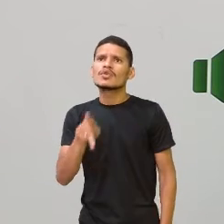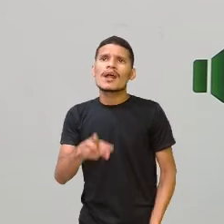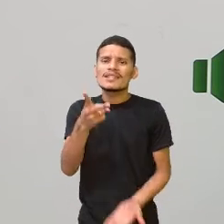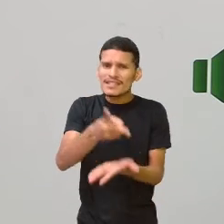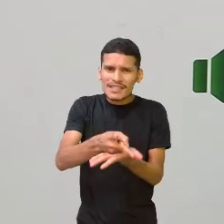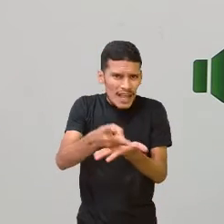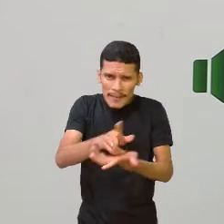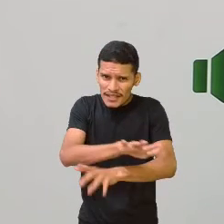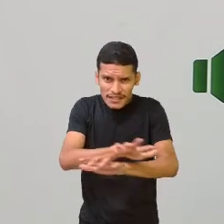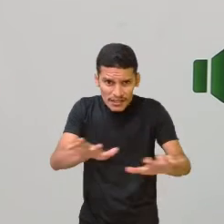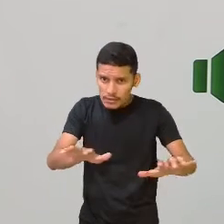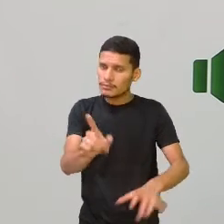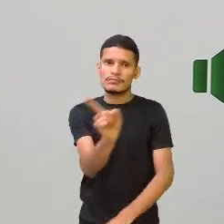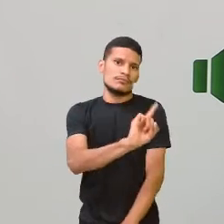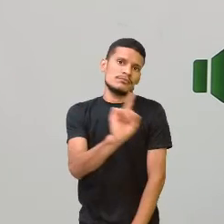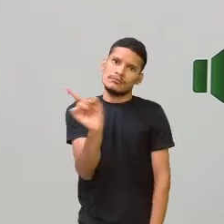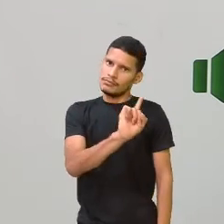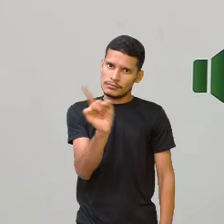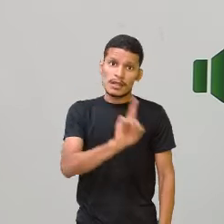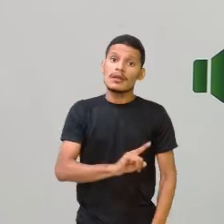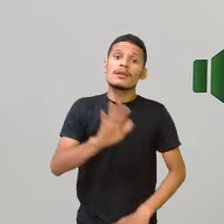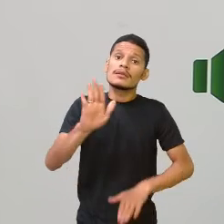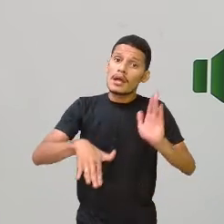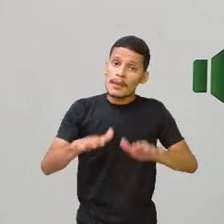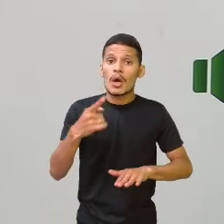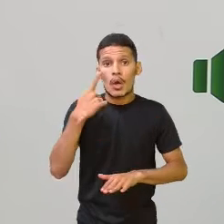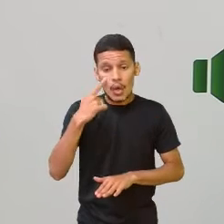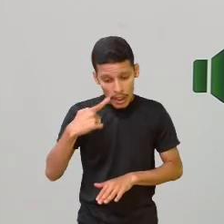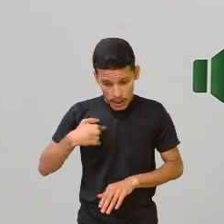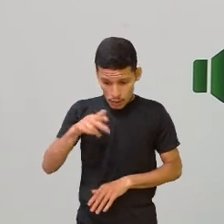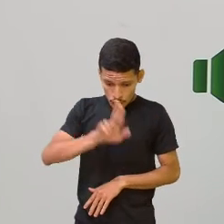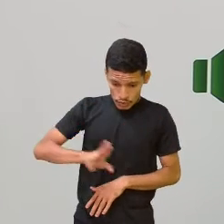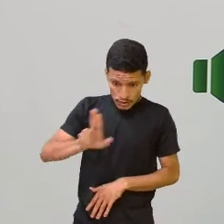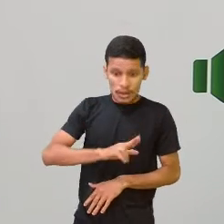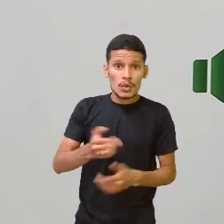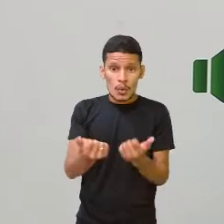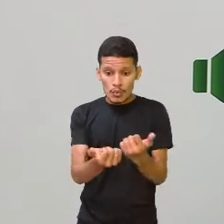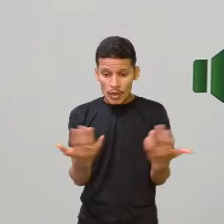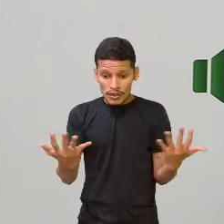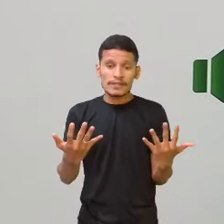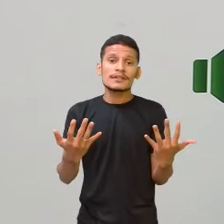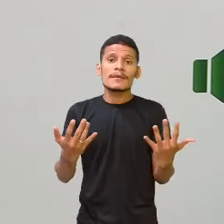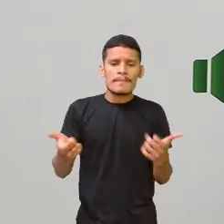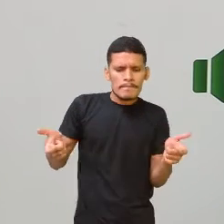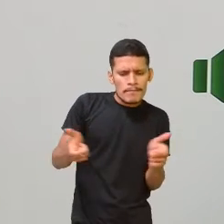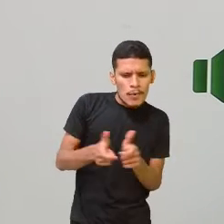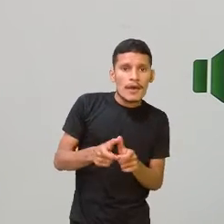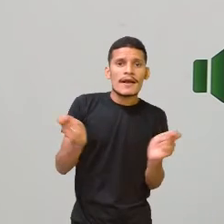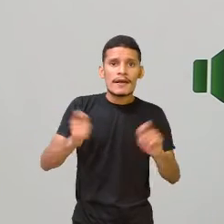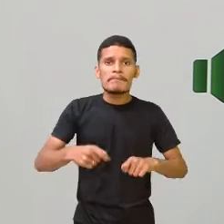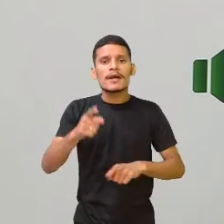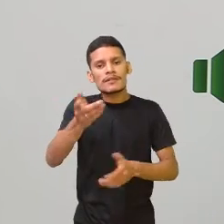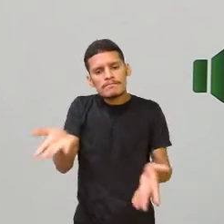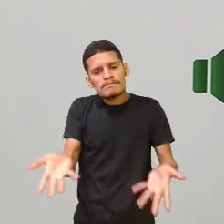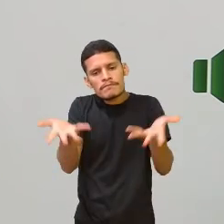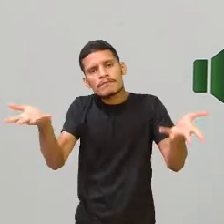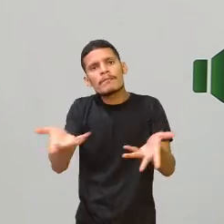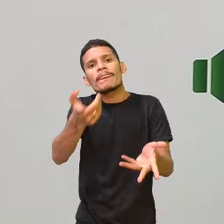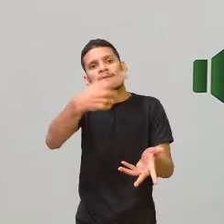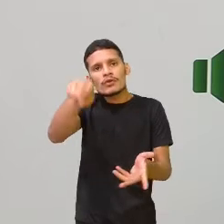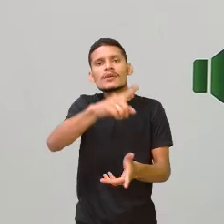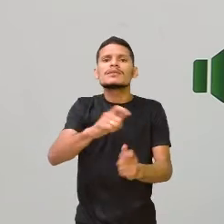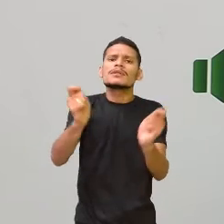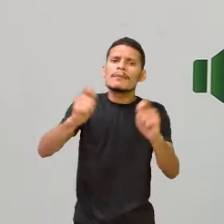sempre assim? Não. Eu estou utilizando quantidades menores para estimular vocês a já